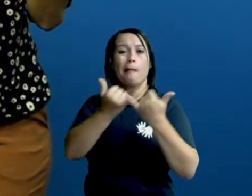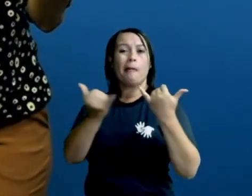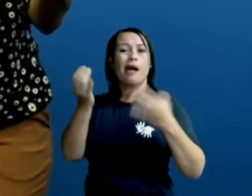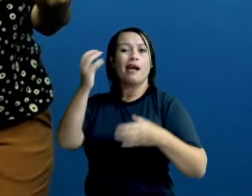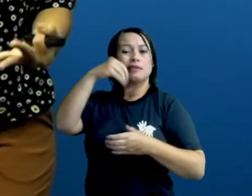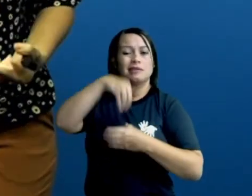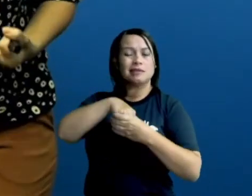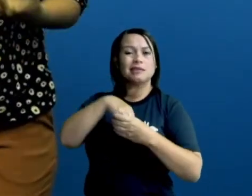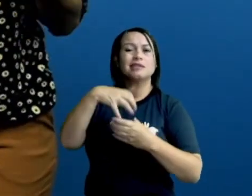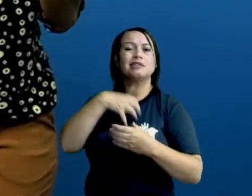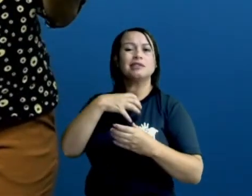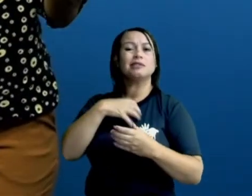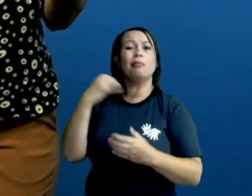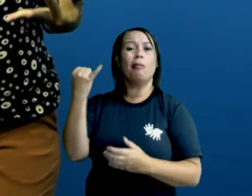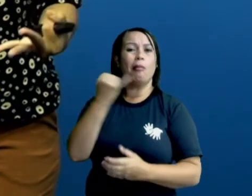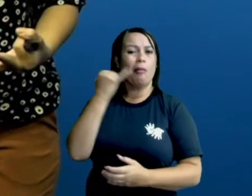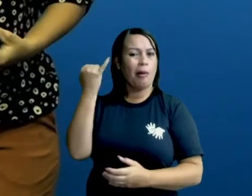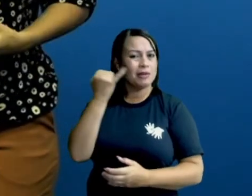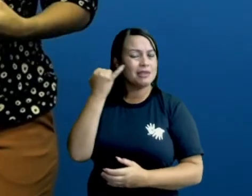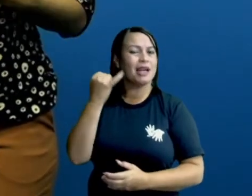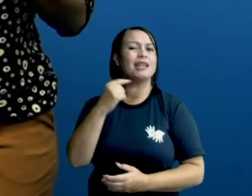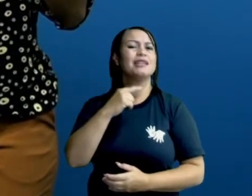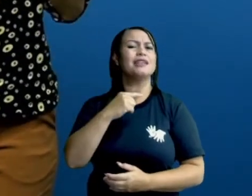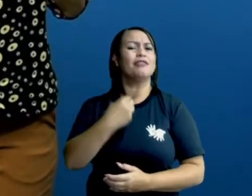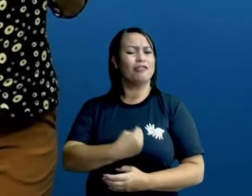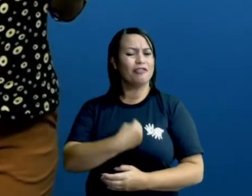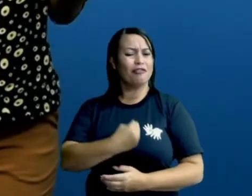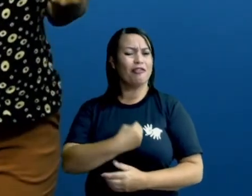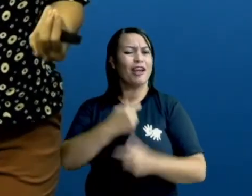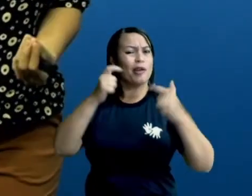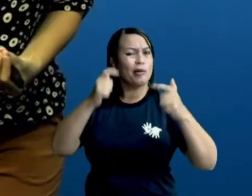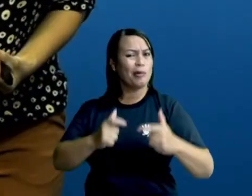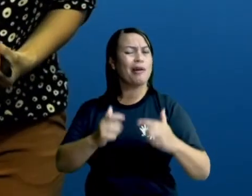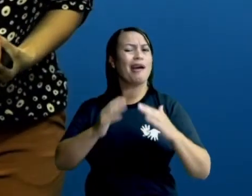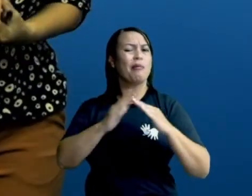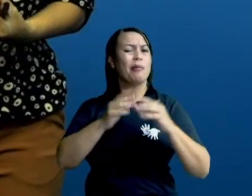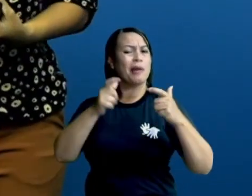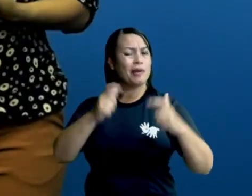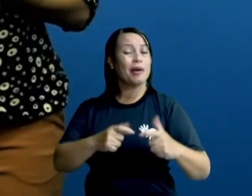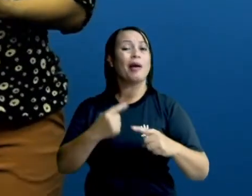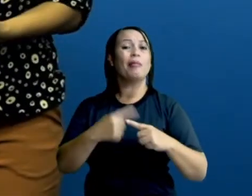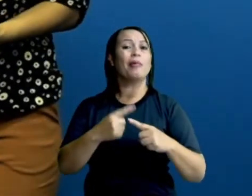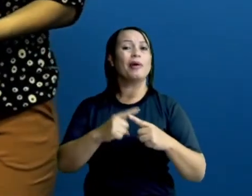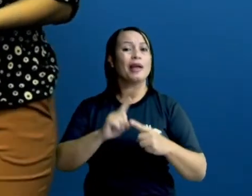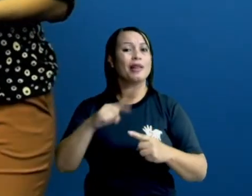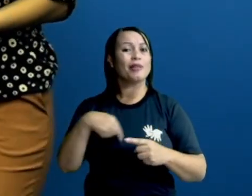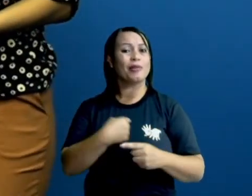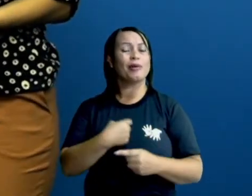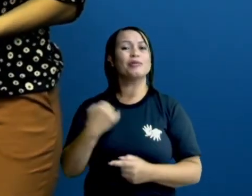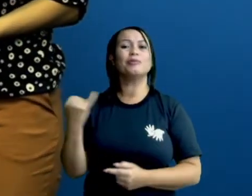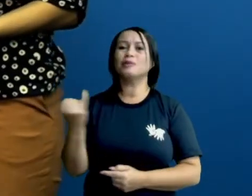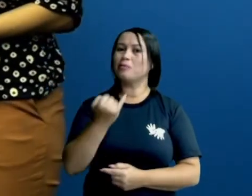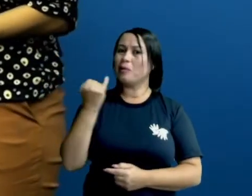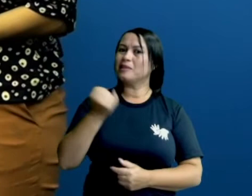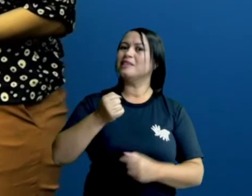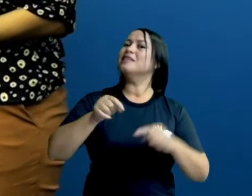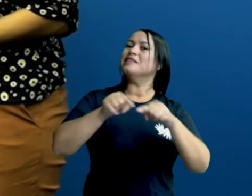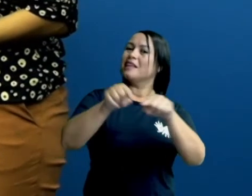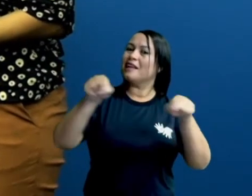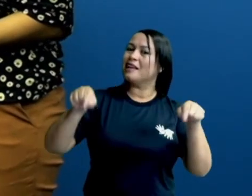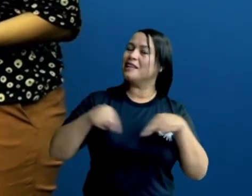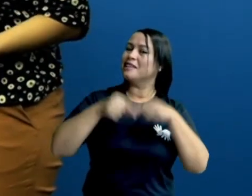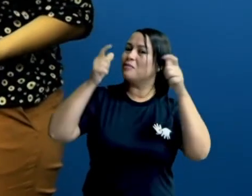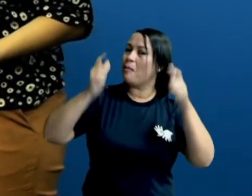é importante estar ali naquele lugar, a representação que é fazer parte daquele